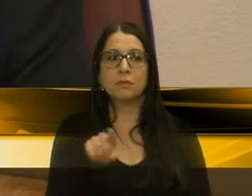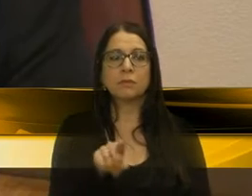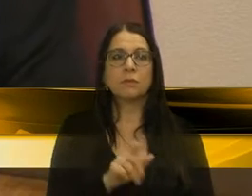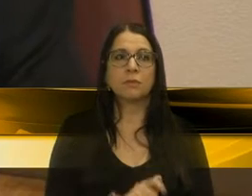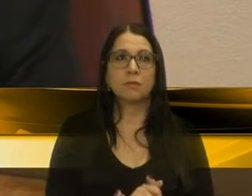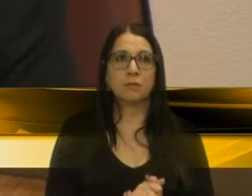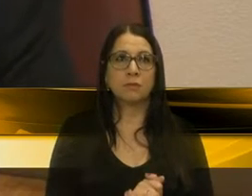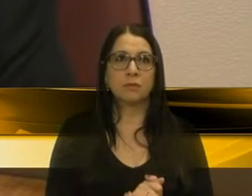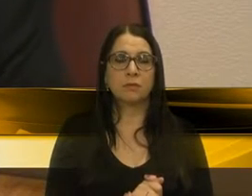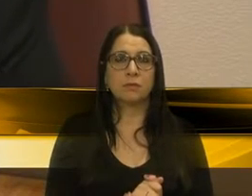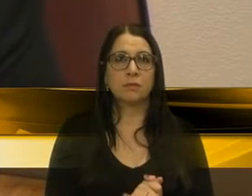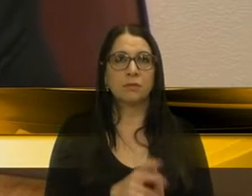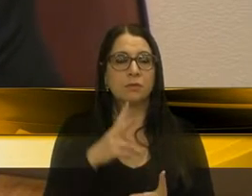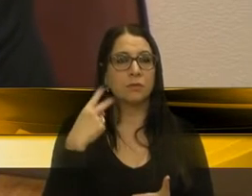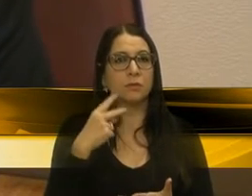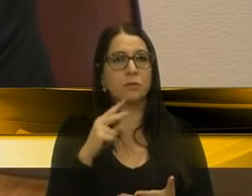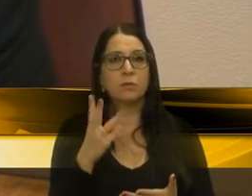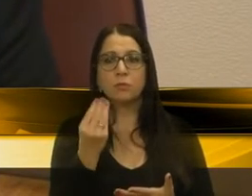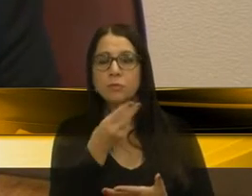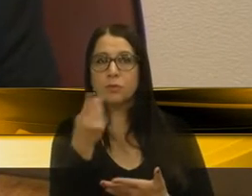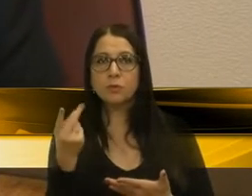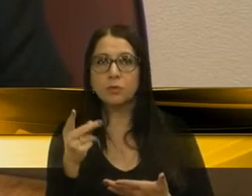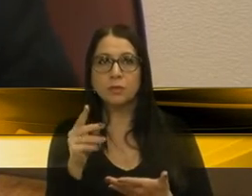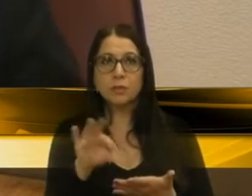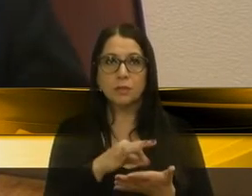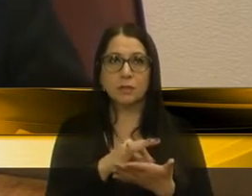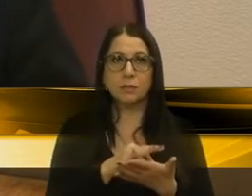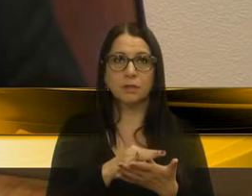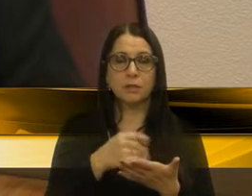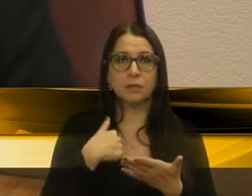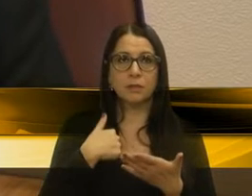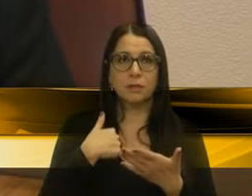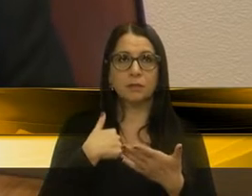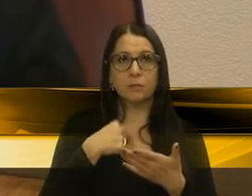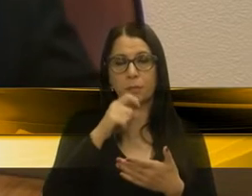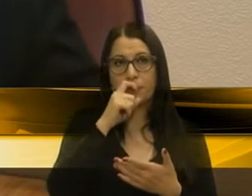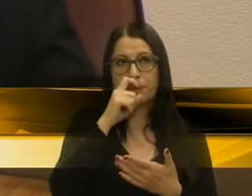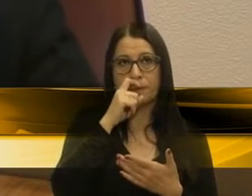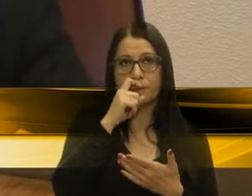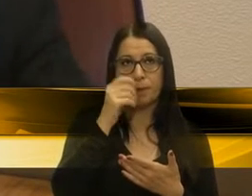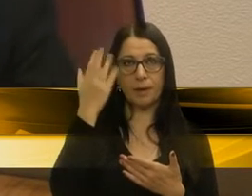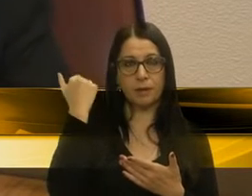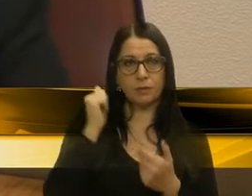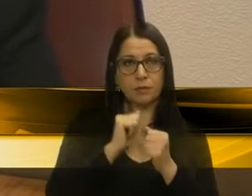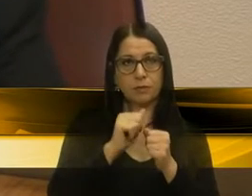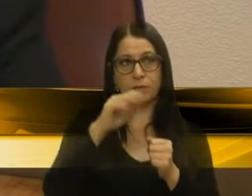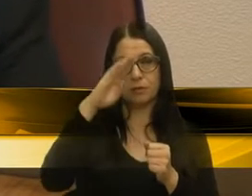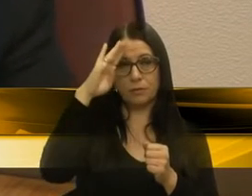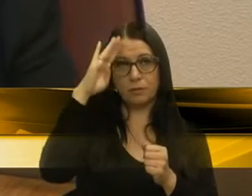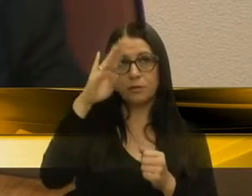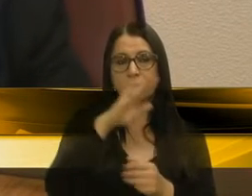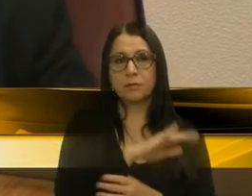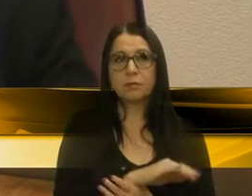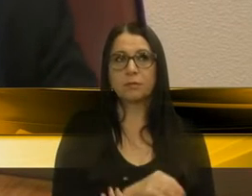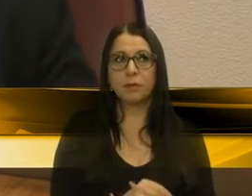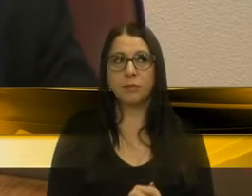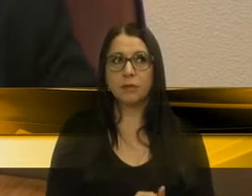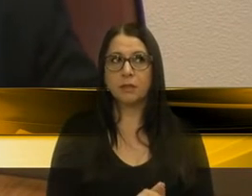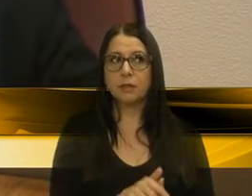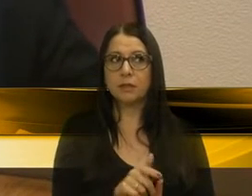que tem bastante vereadores inscritos. O Sbabo serviu junto com meu falecido pai, da classe que quem serviu o Exército sabe